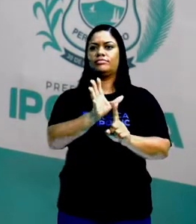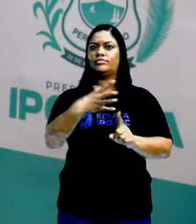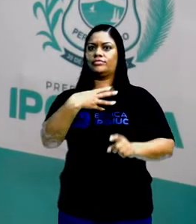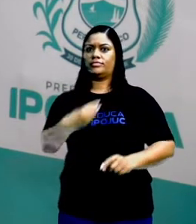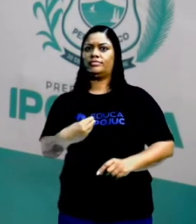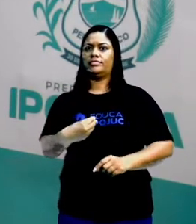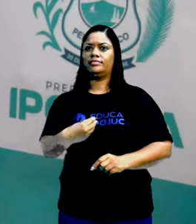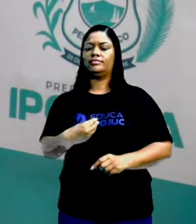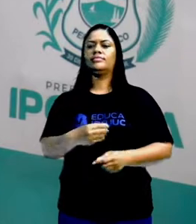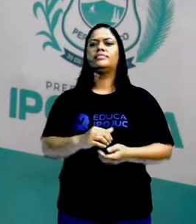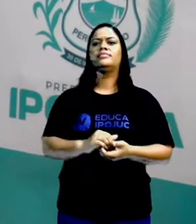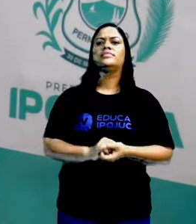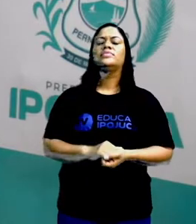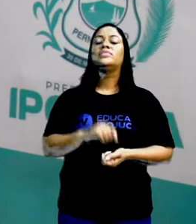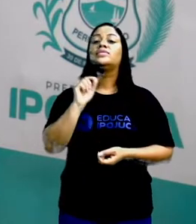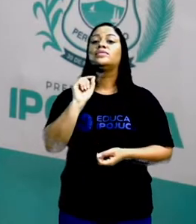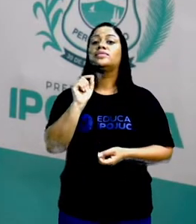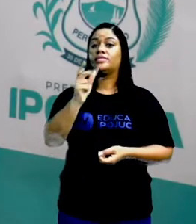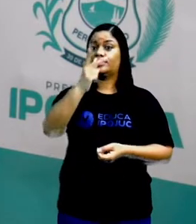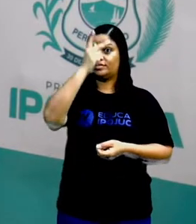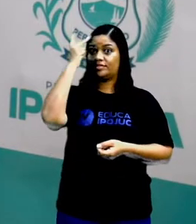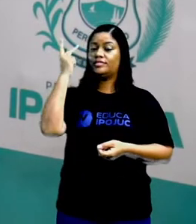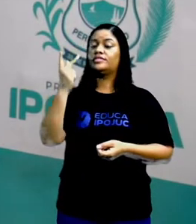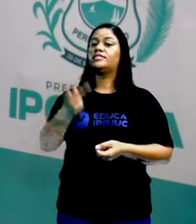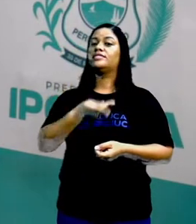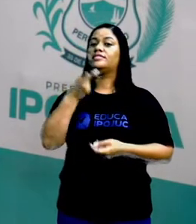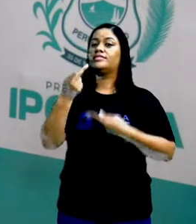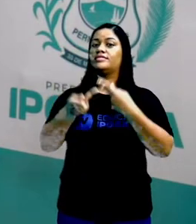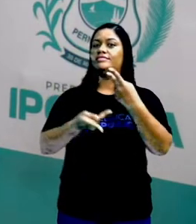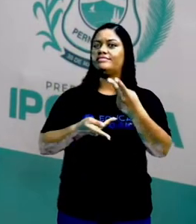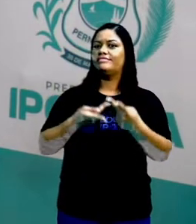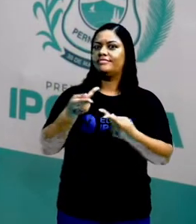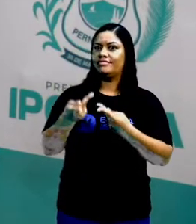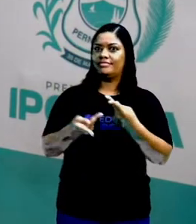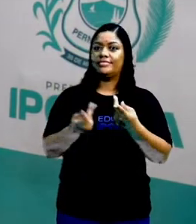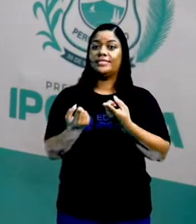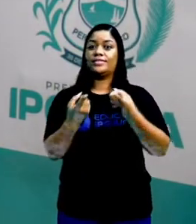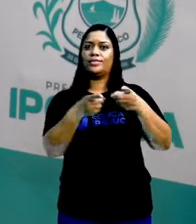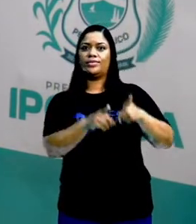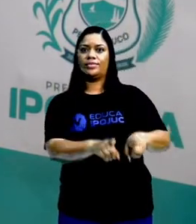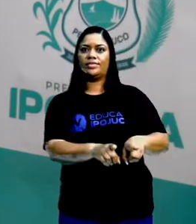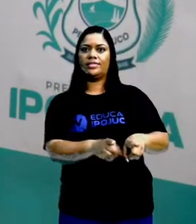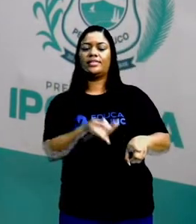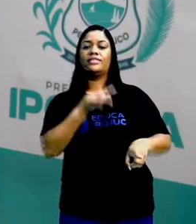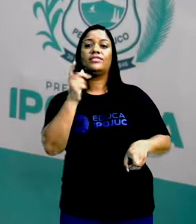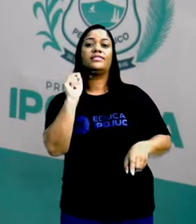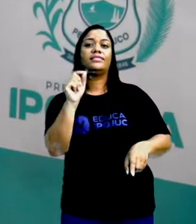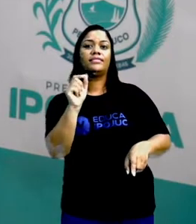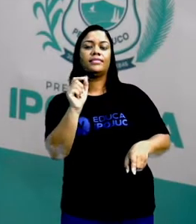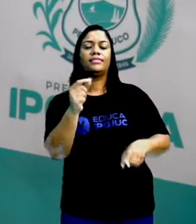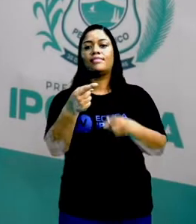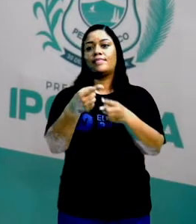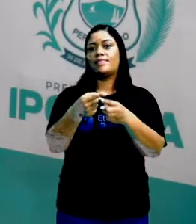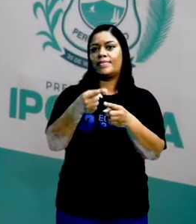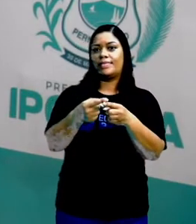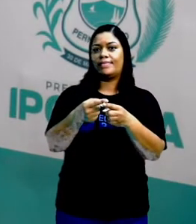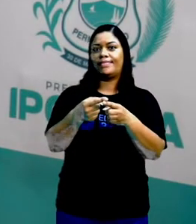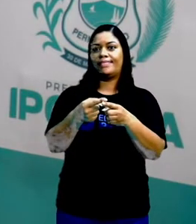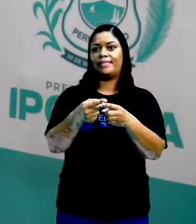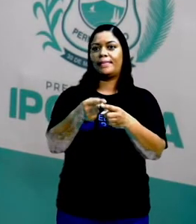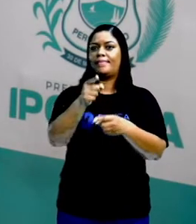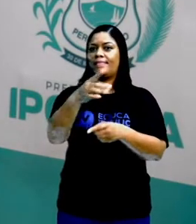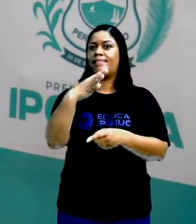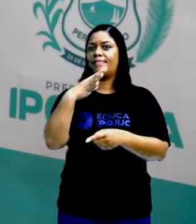que, né, dizem a respeito disso? Quem se coloca contra? O que é que elas dizem? Por quê?